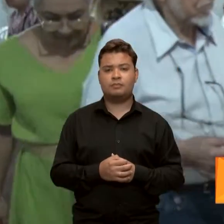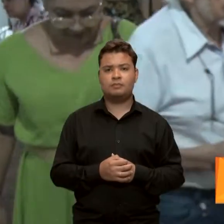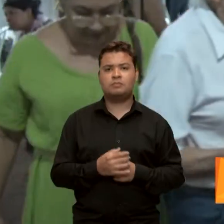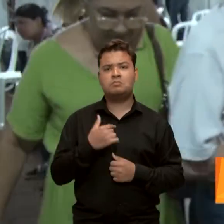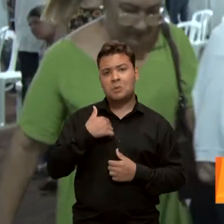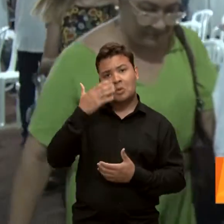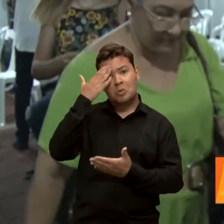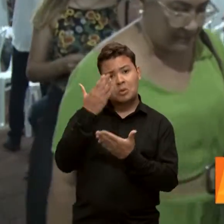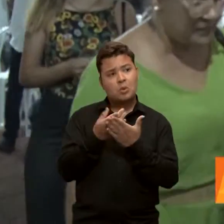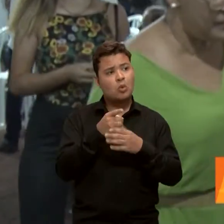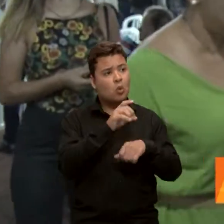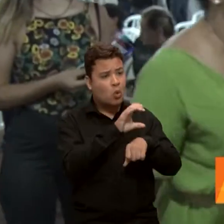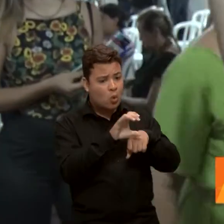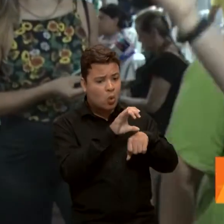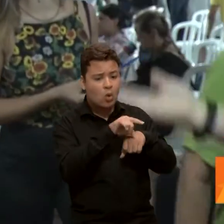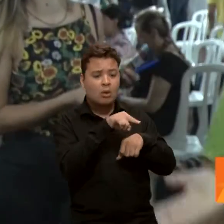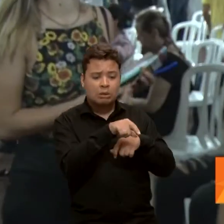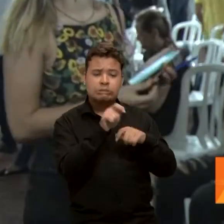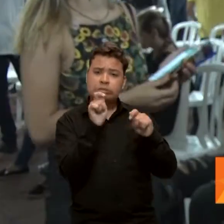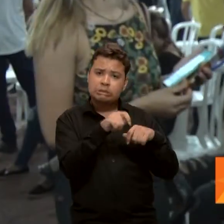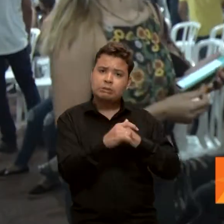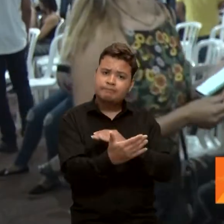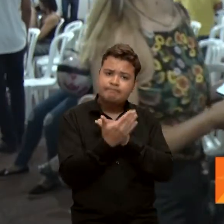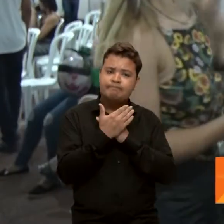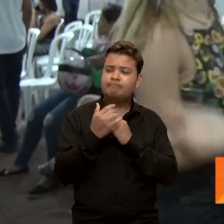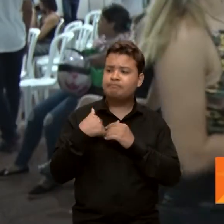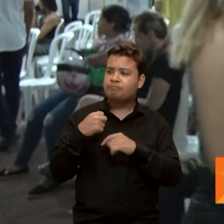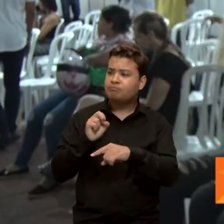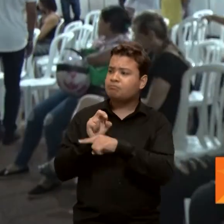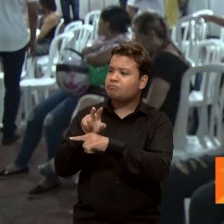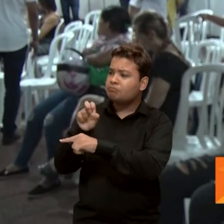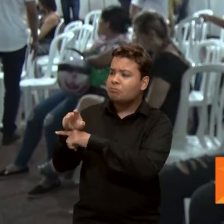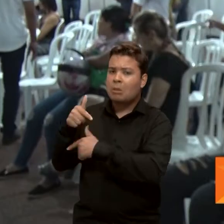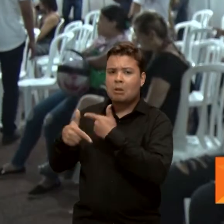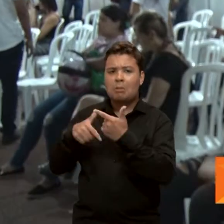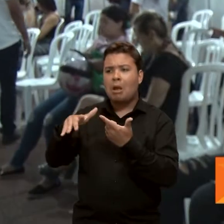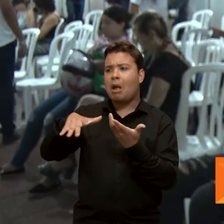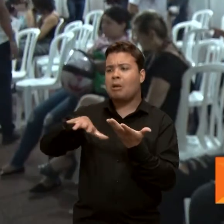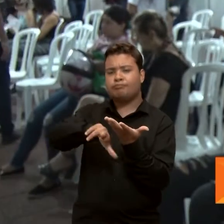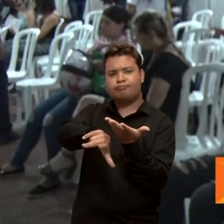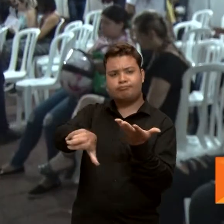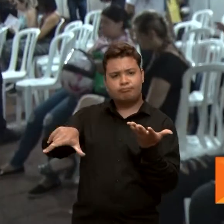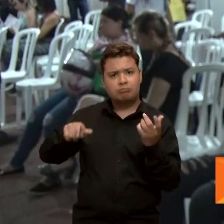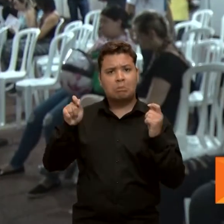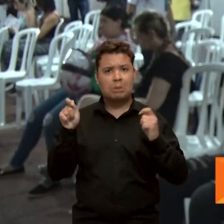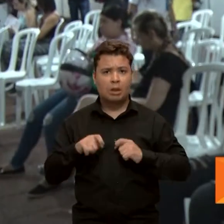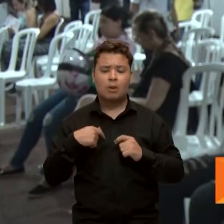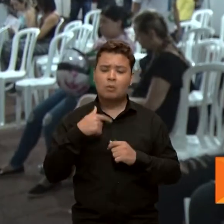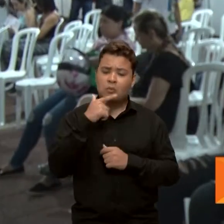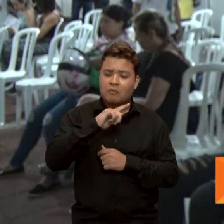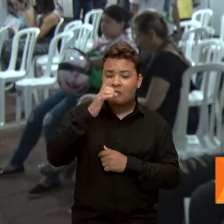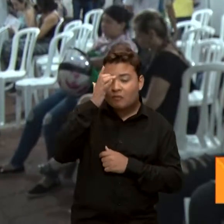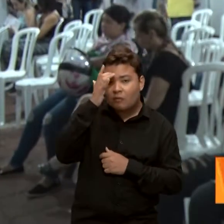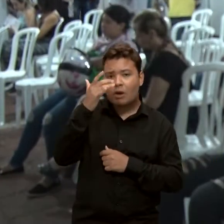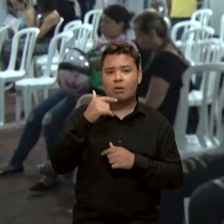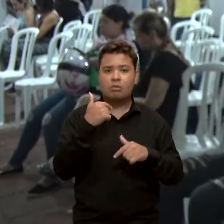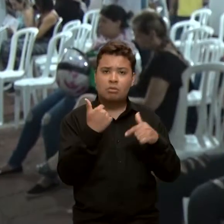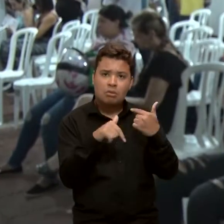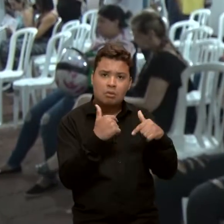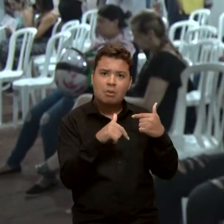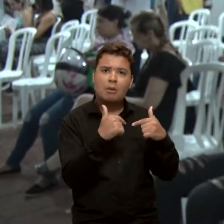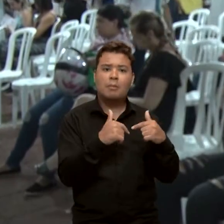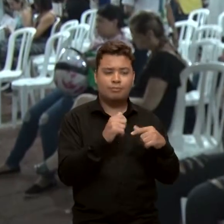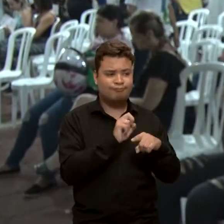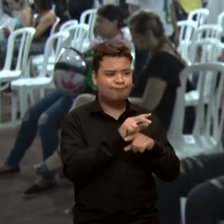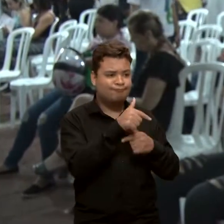esse curso eu vou conseguir novas áreas de atuação. Eu acho que vai ficar mais fácil para mim voltar para o mercado de trabalho, que